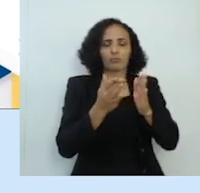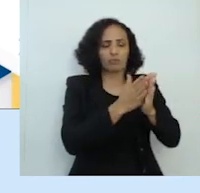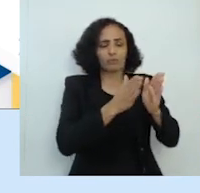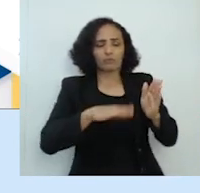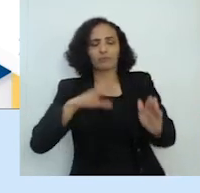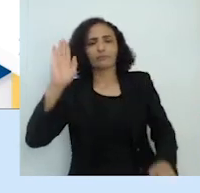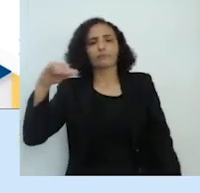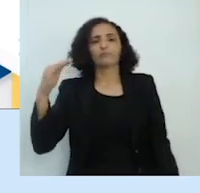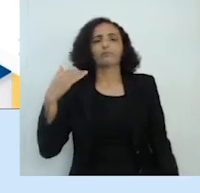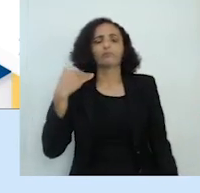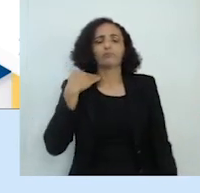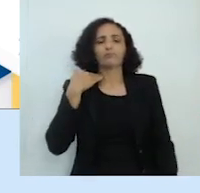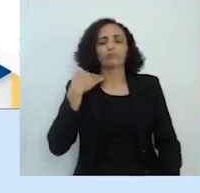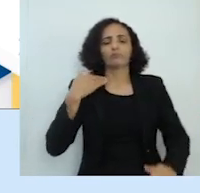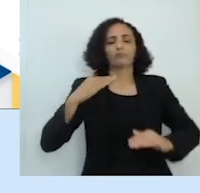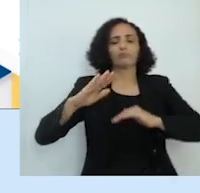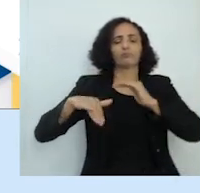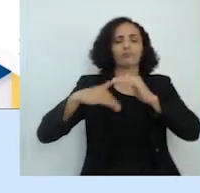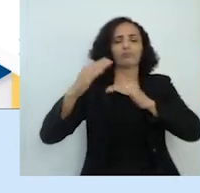grandes corporações